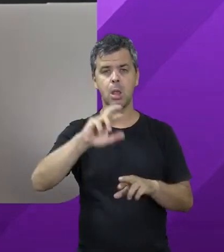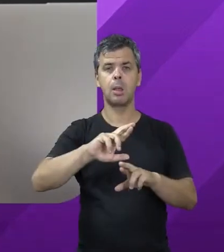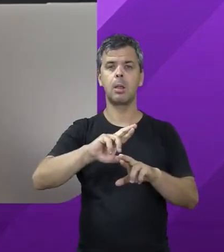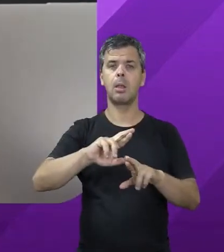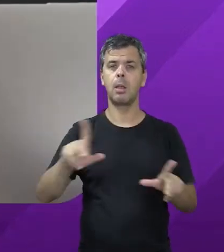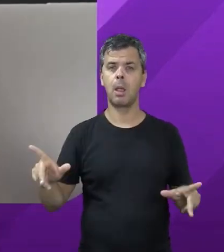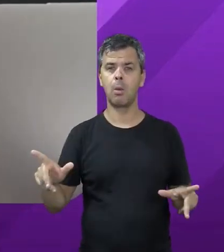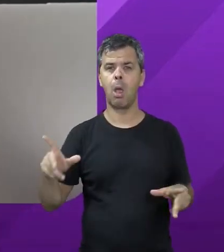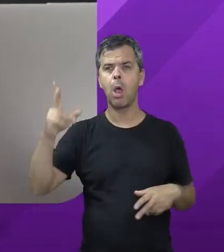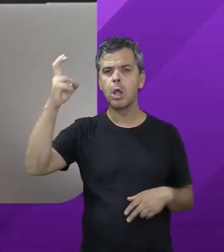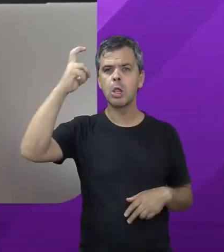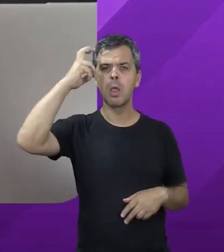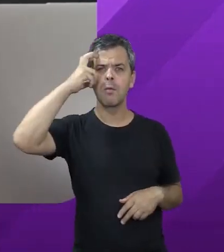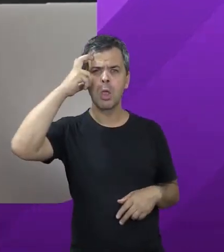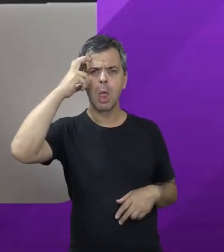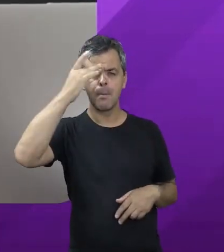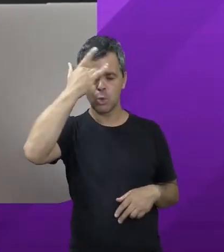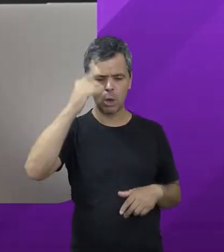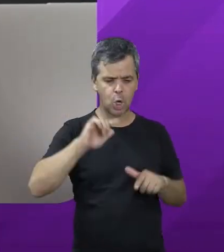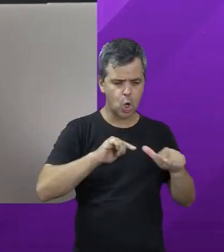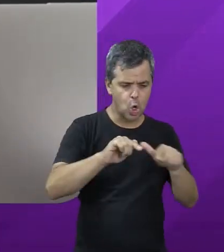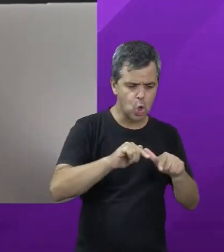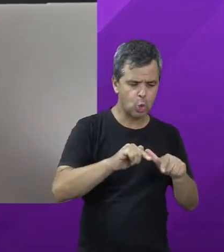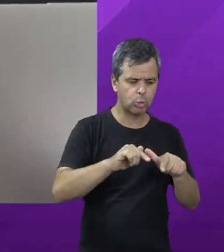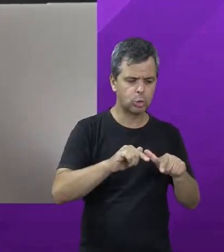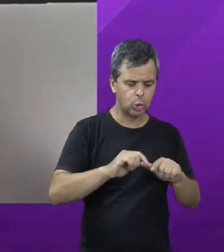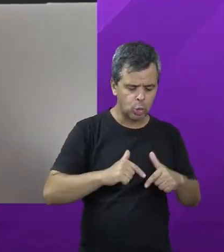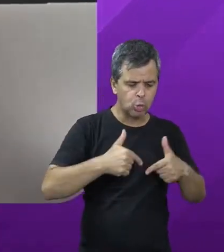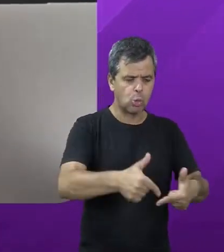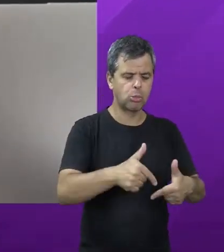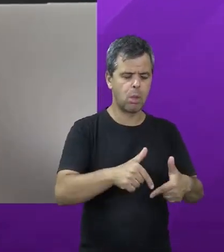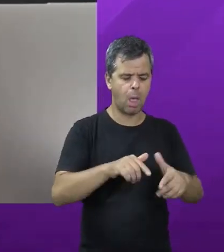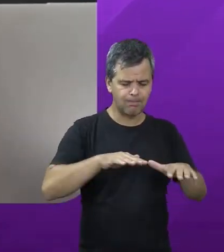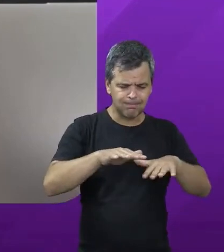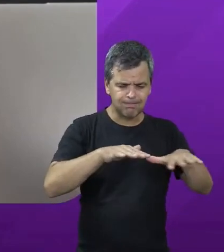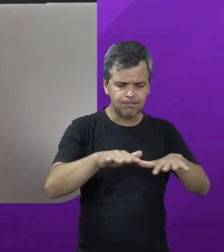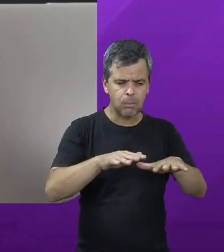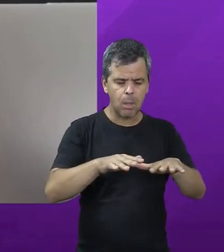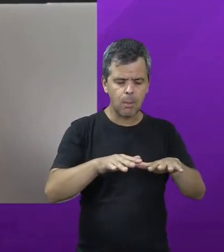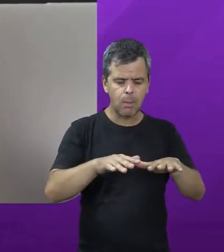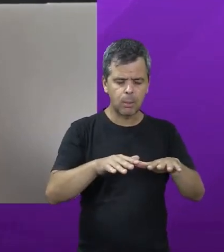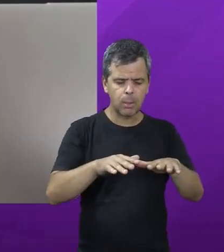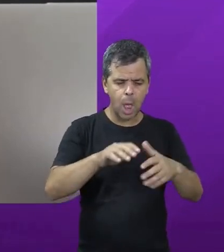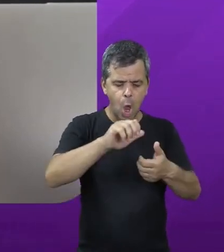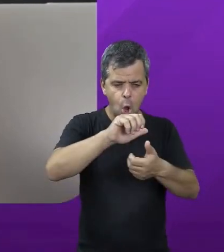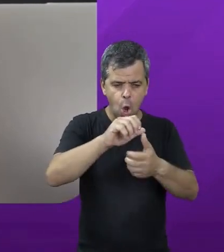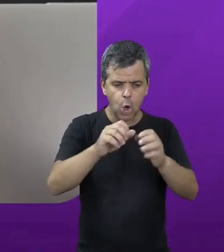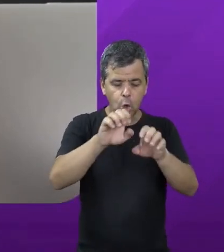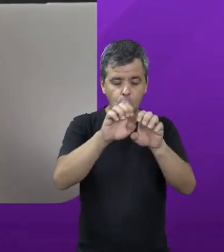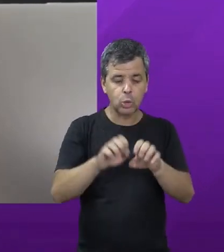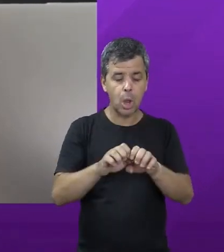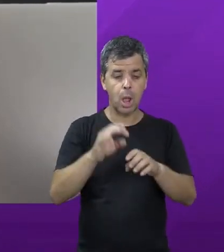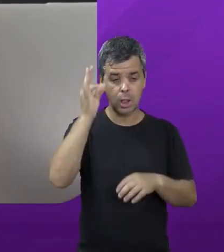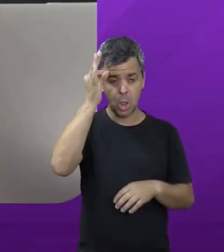diferença entre a intelectual e a ativista, porque aquela ação ela molda a teoria do feminismo negro.